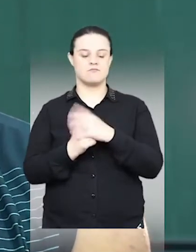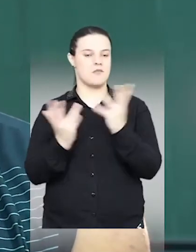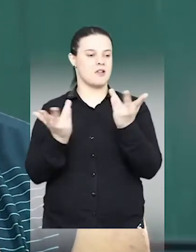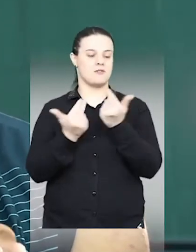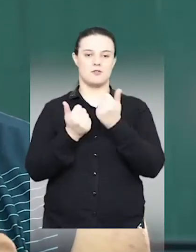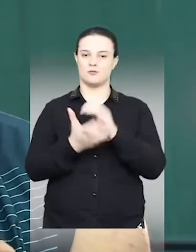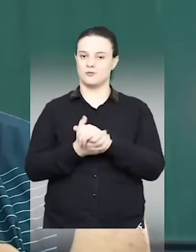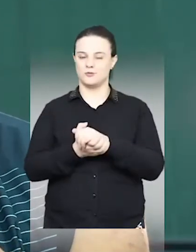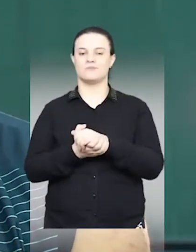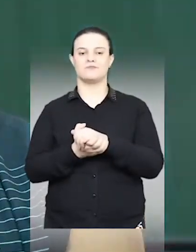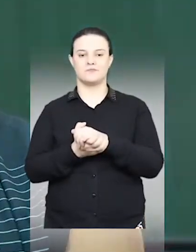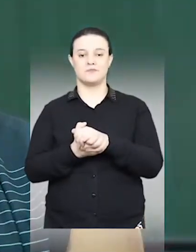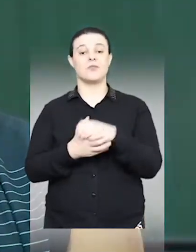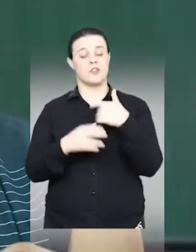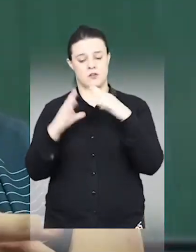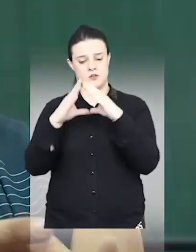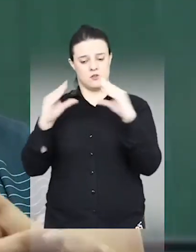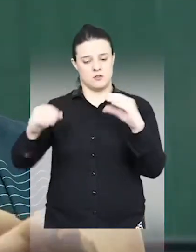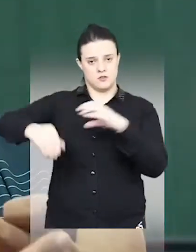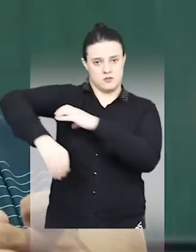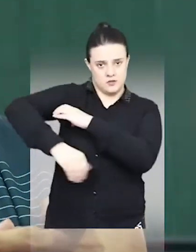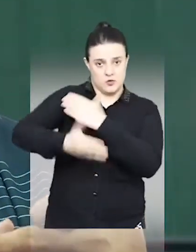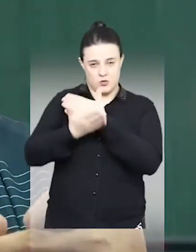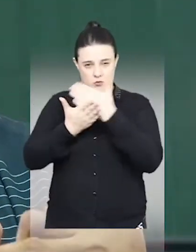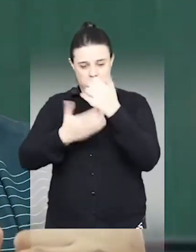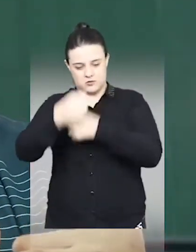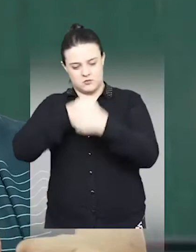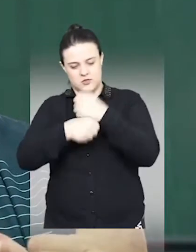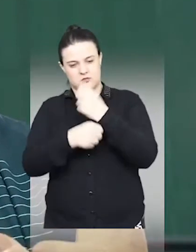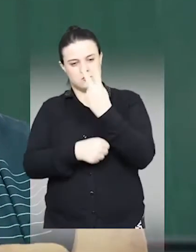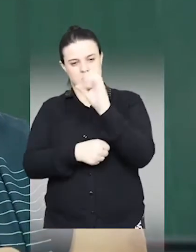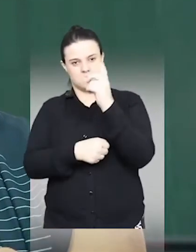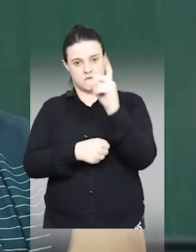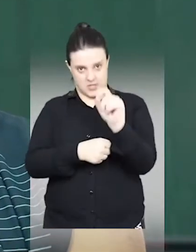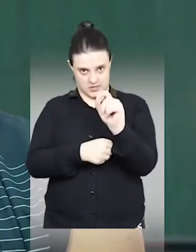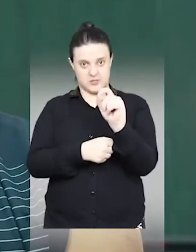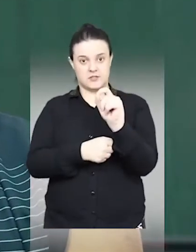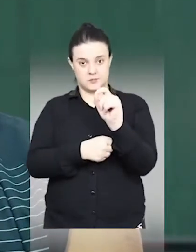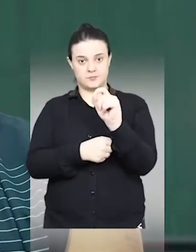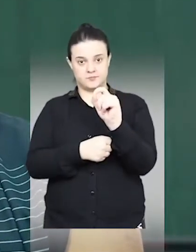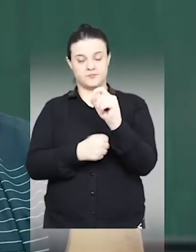demais. Então, estou no rugby desde 2010,